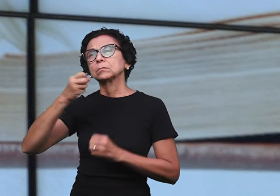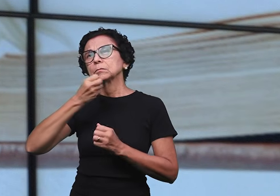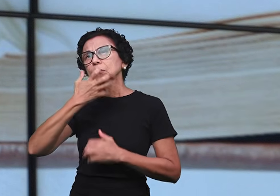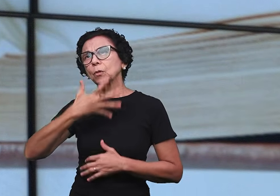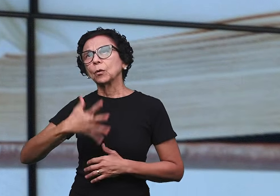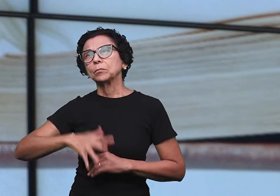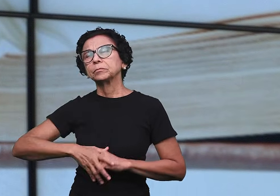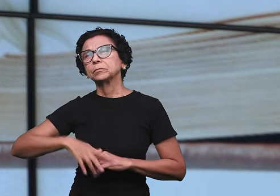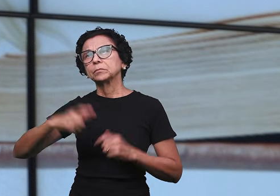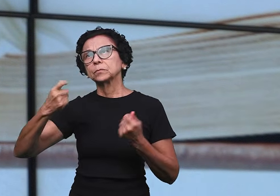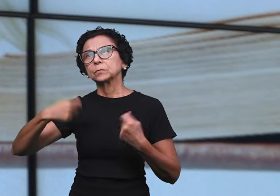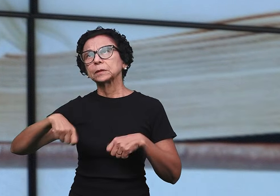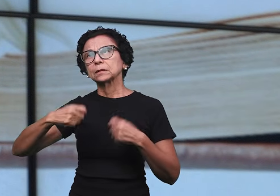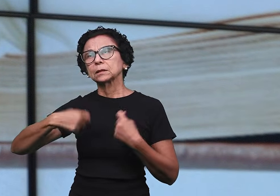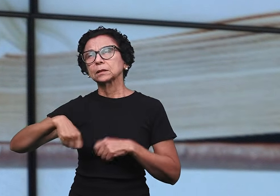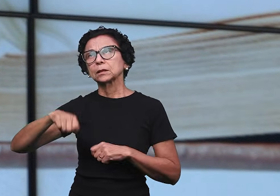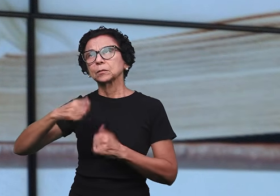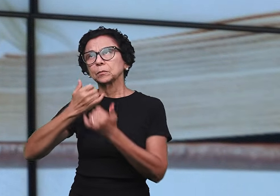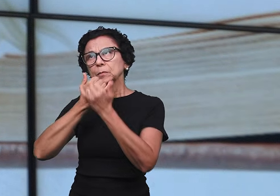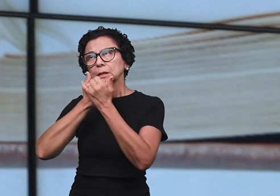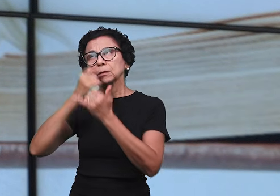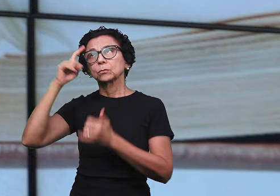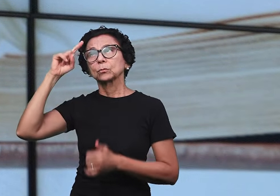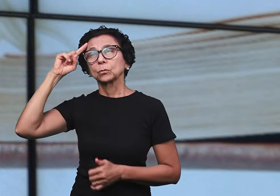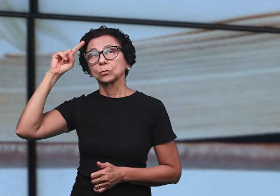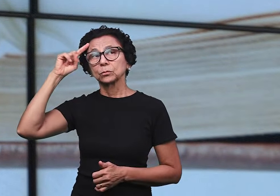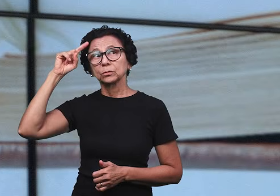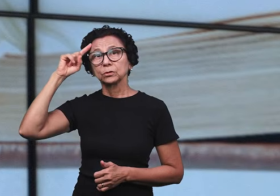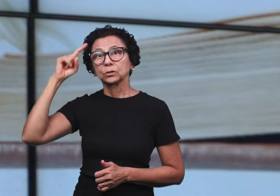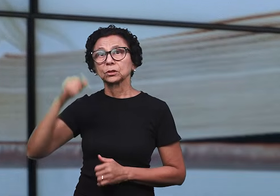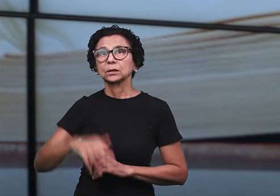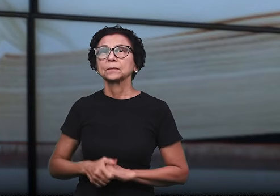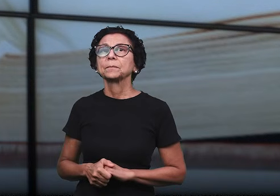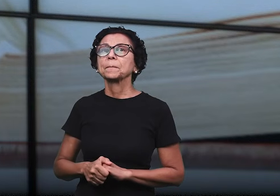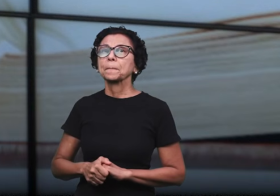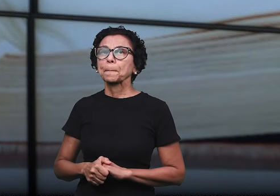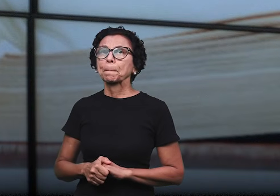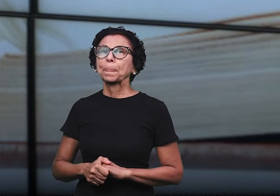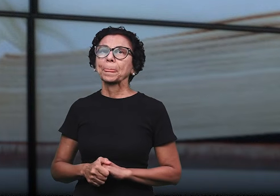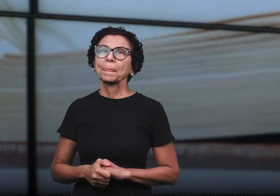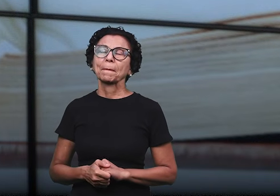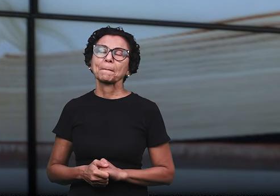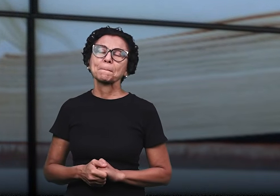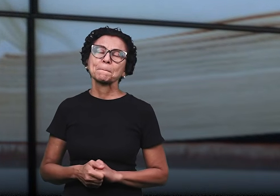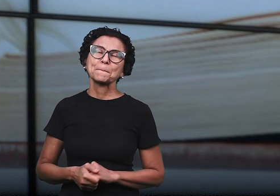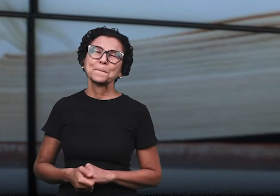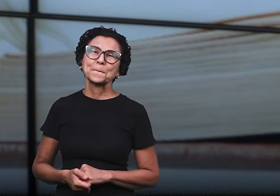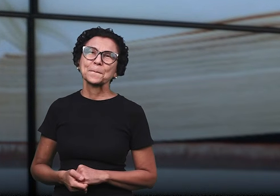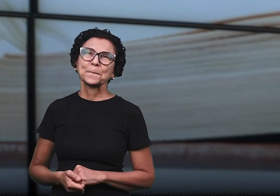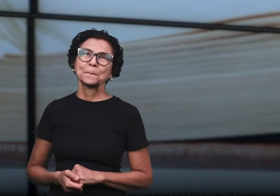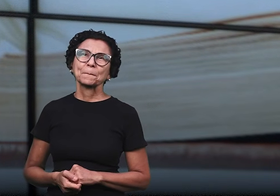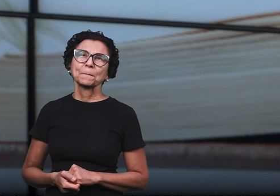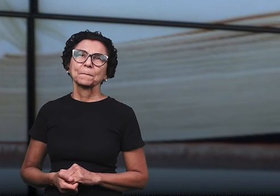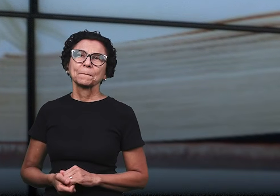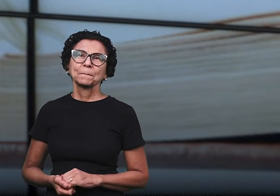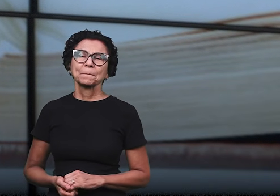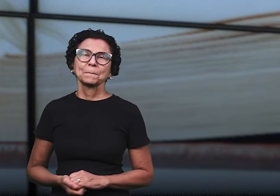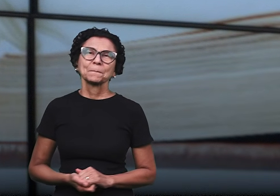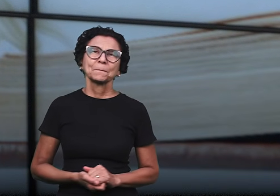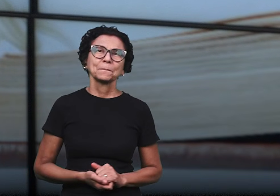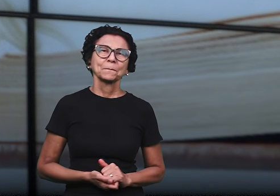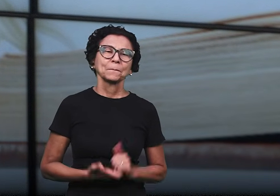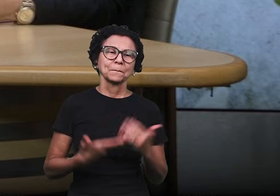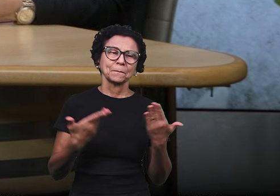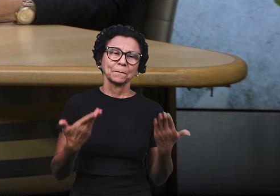porque todos os dias nós precisamos do perdão do Senhor. E louvado seja Deus que temos esse perdão.